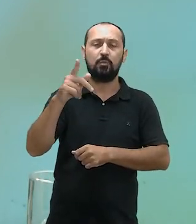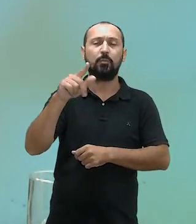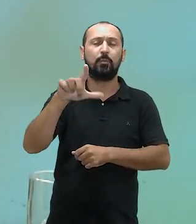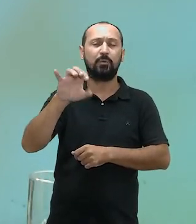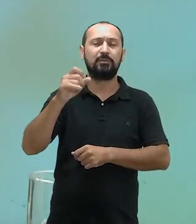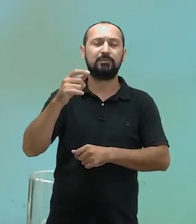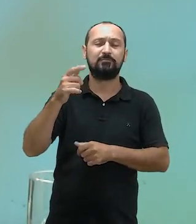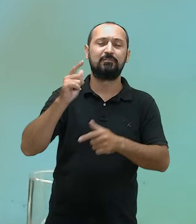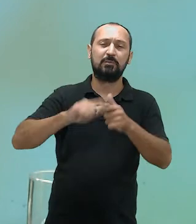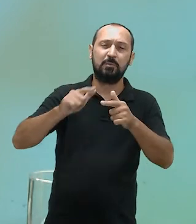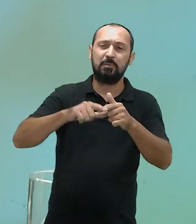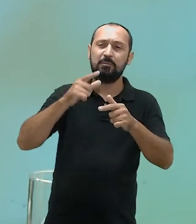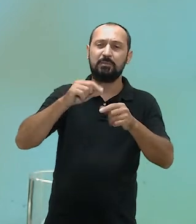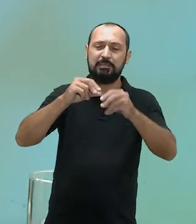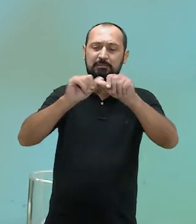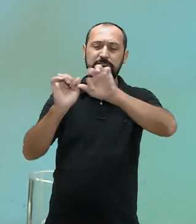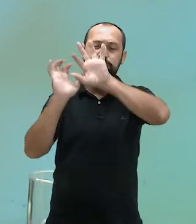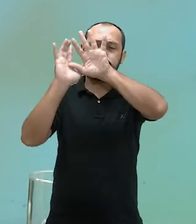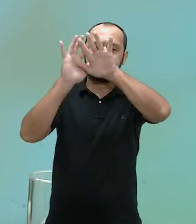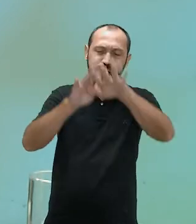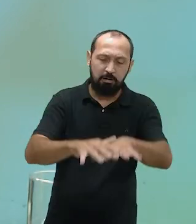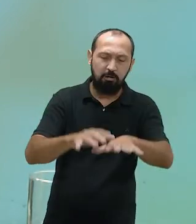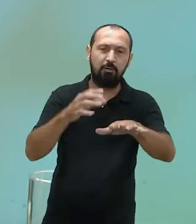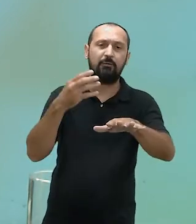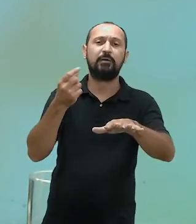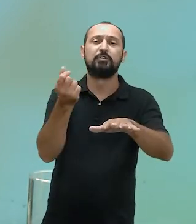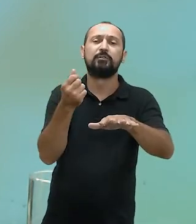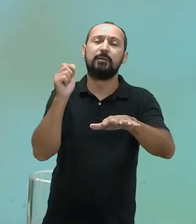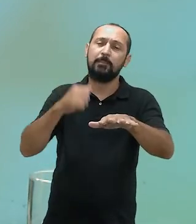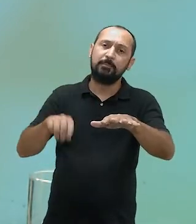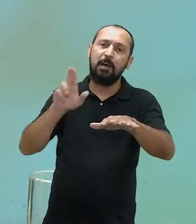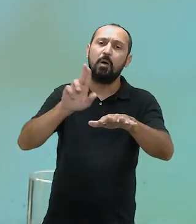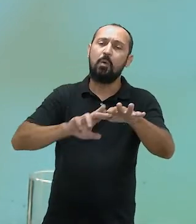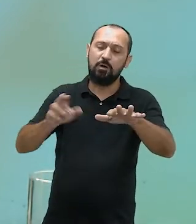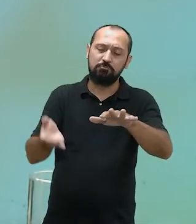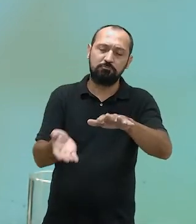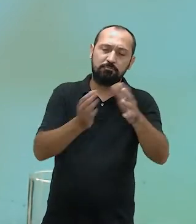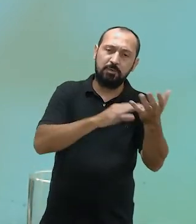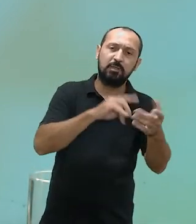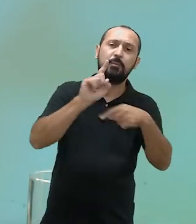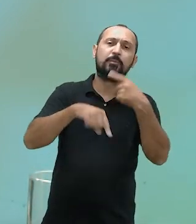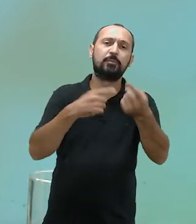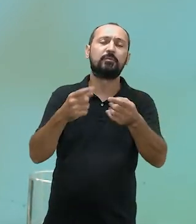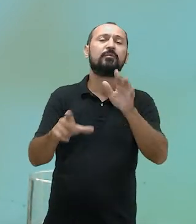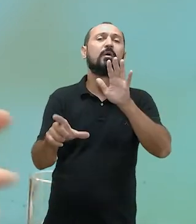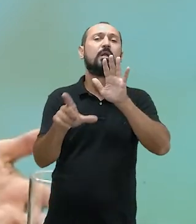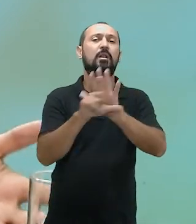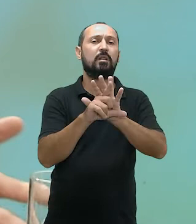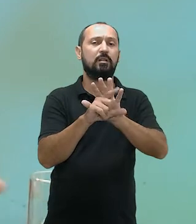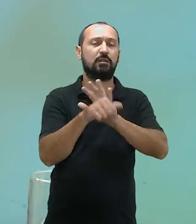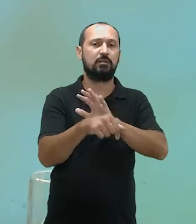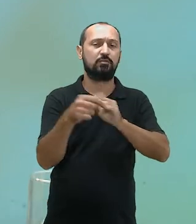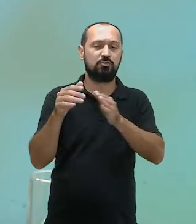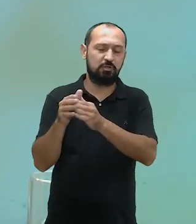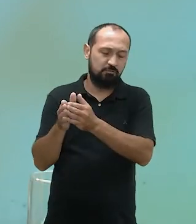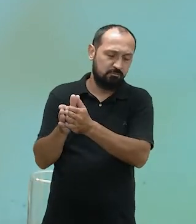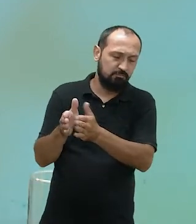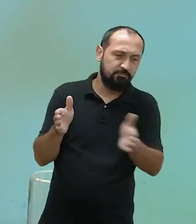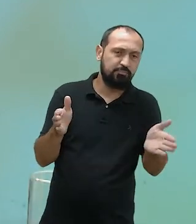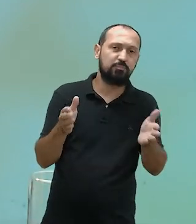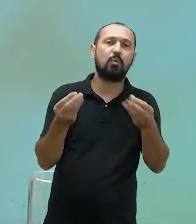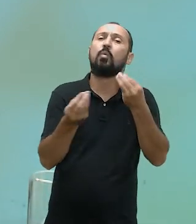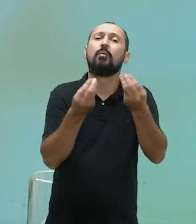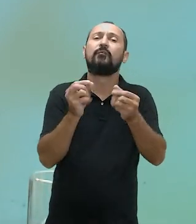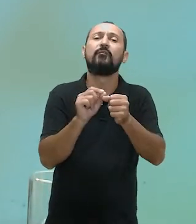das pessoas que foram soterradas e também para depois se reestruturar a região, né? Isso aconteceu com uma lei orçamentária em vigor,